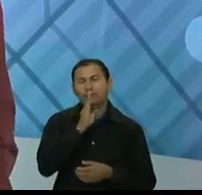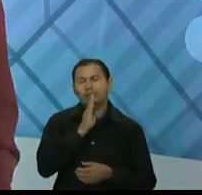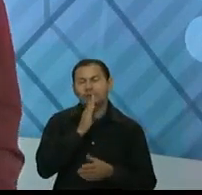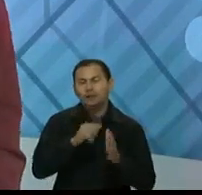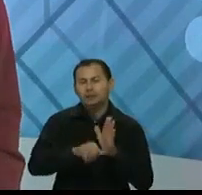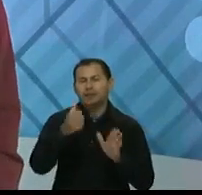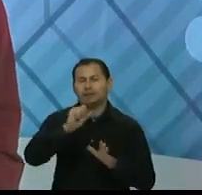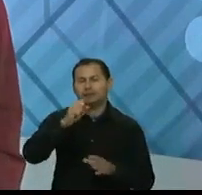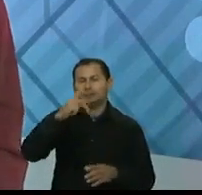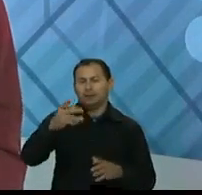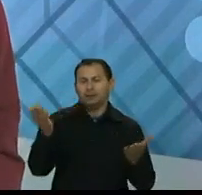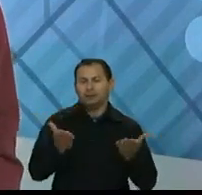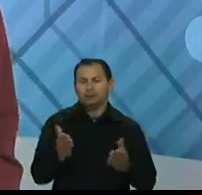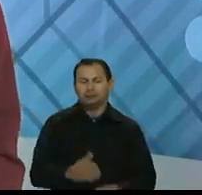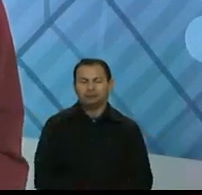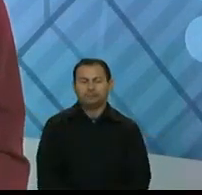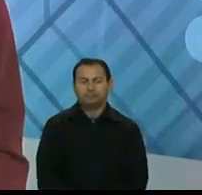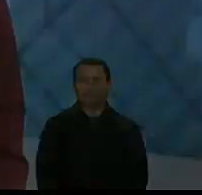a primeira situação problema.